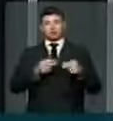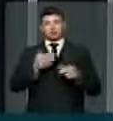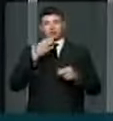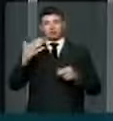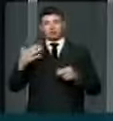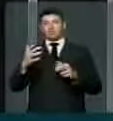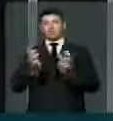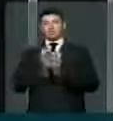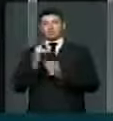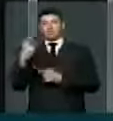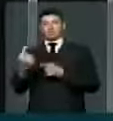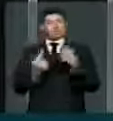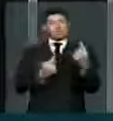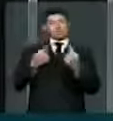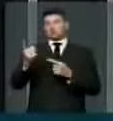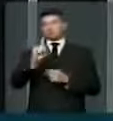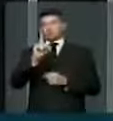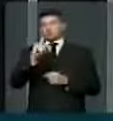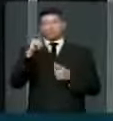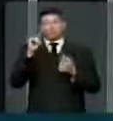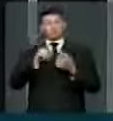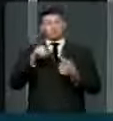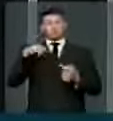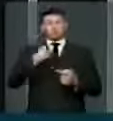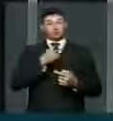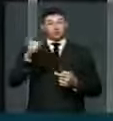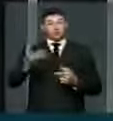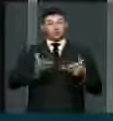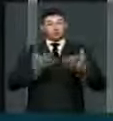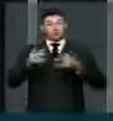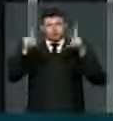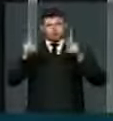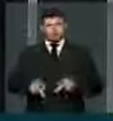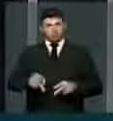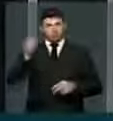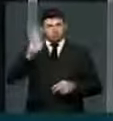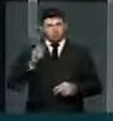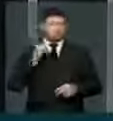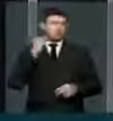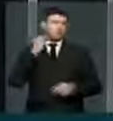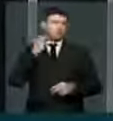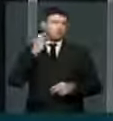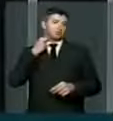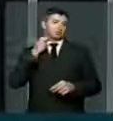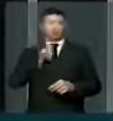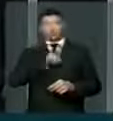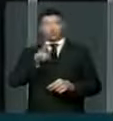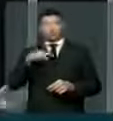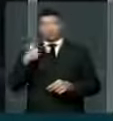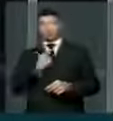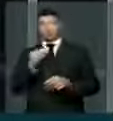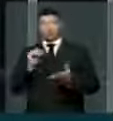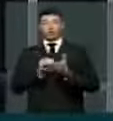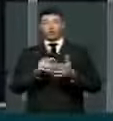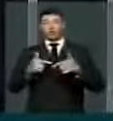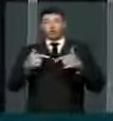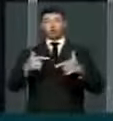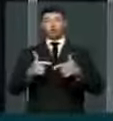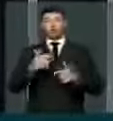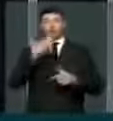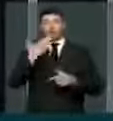privilegiar candidatos de quem quer que seja a nossa missão é de atender a vontade do povo brasileiro é de colocar o nome de Exposição E que esse não possa